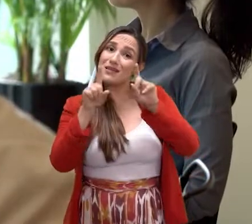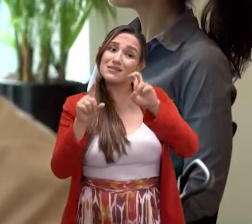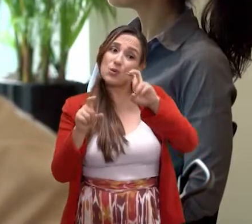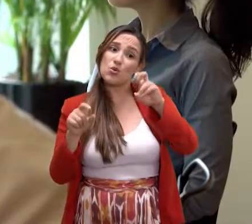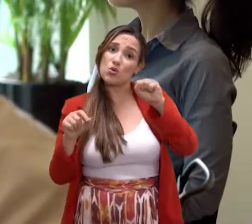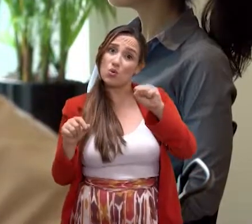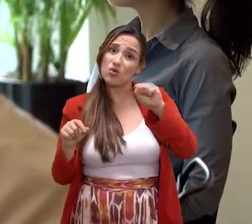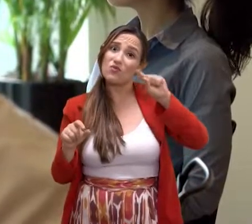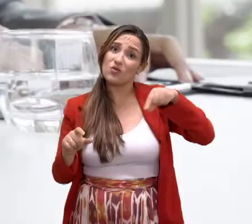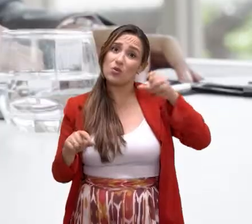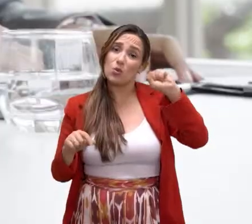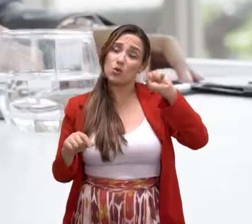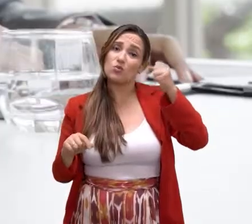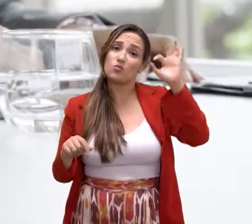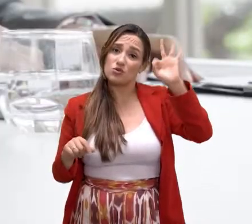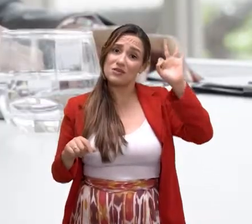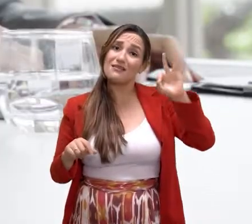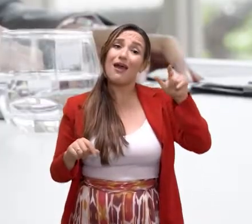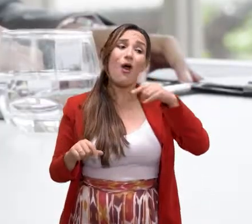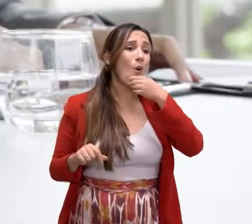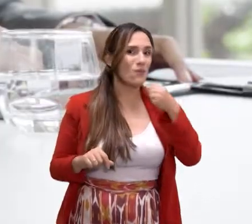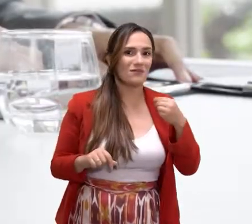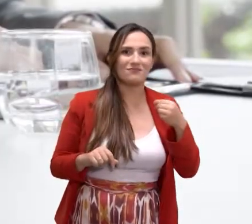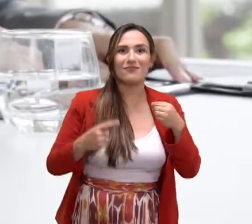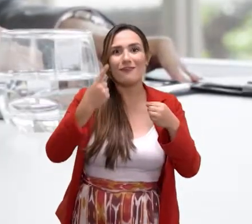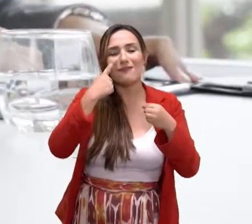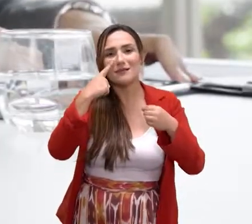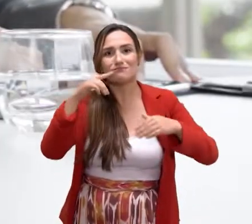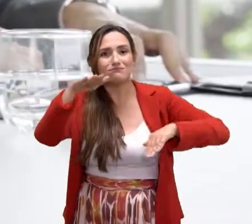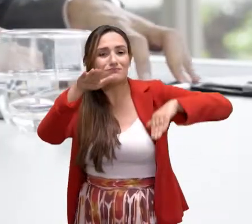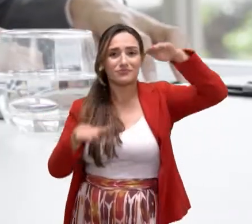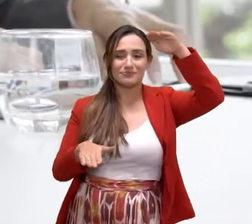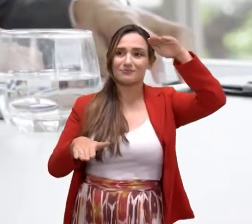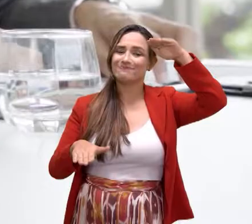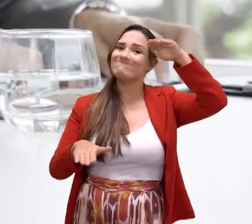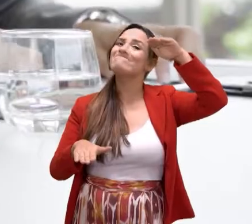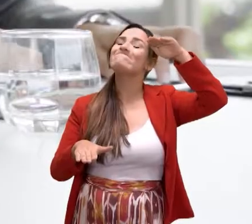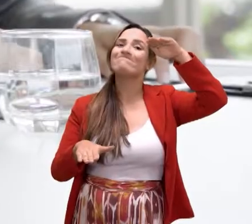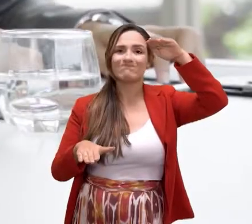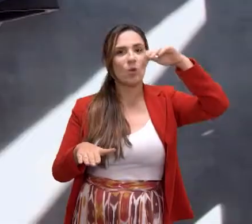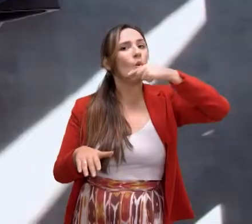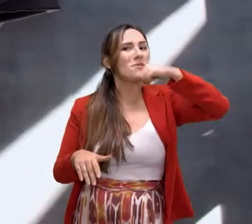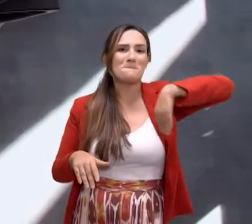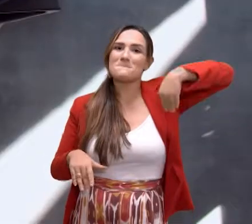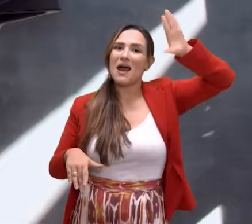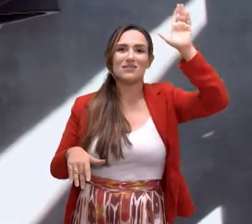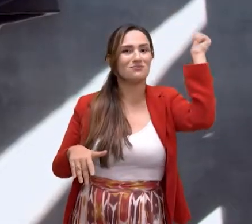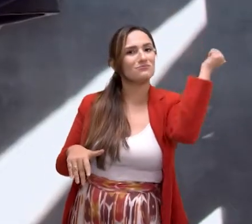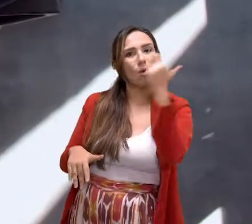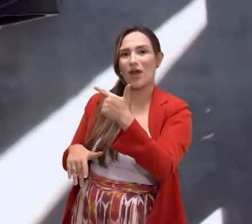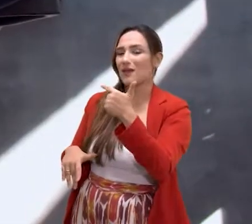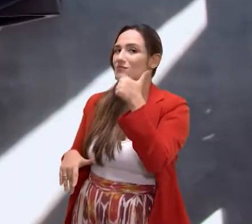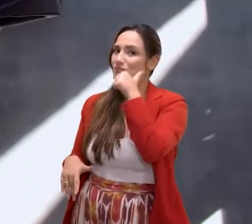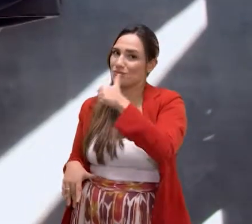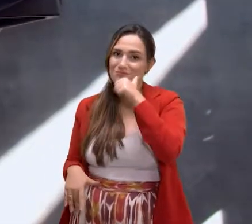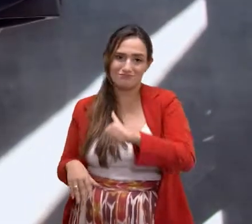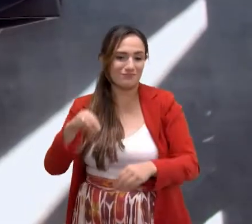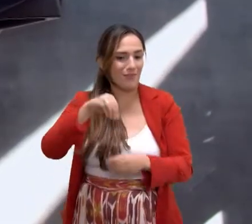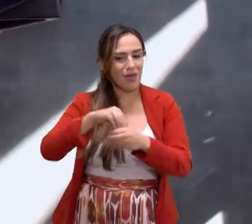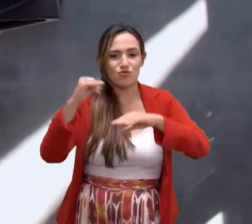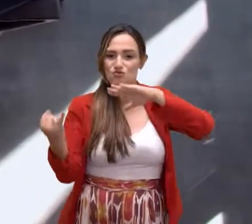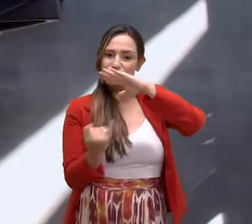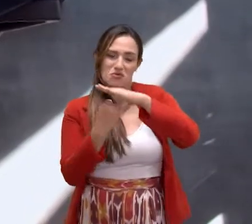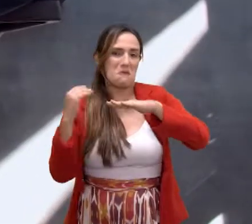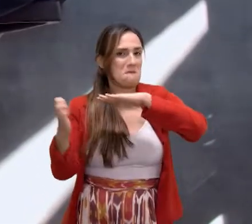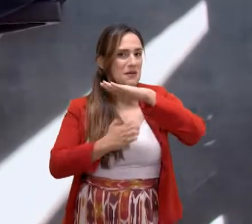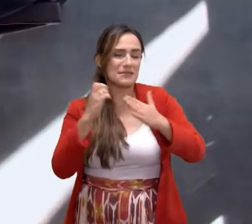58,2% por homens. Esses dados mostram como a desigualdade de gênero ainda marca uma forte presença em instituições